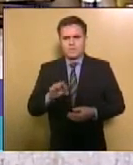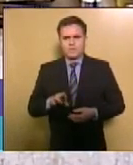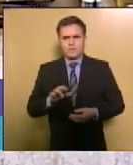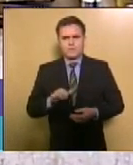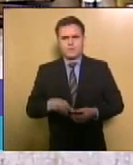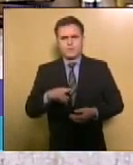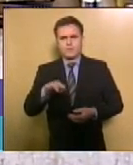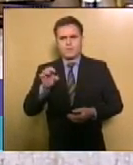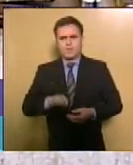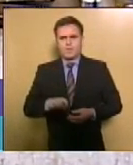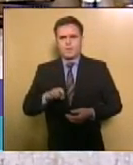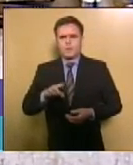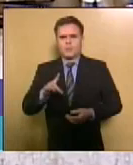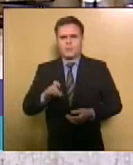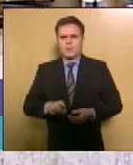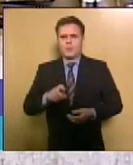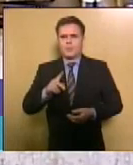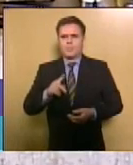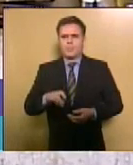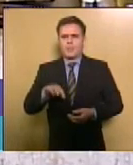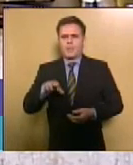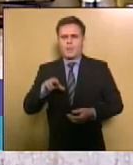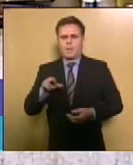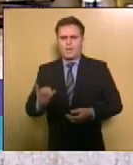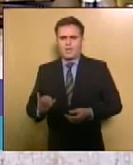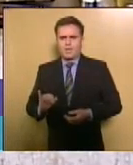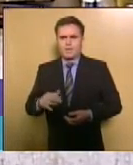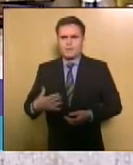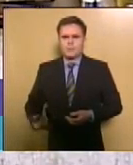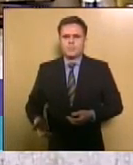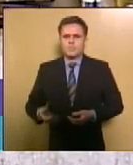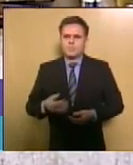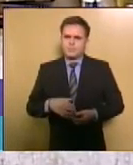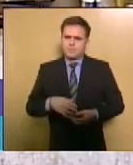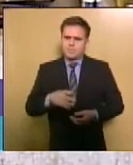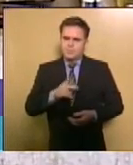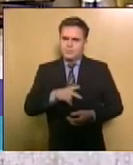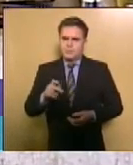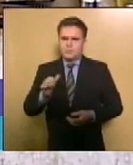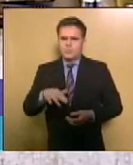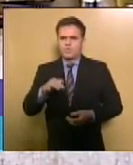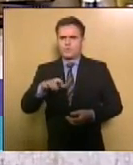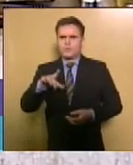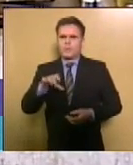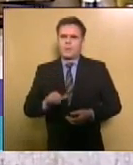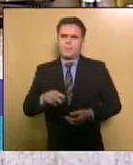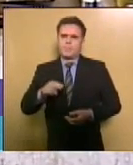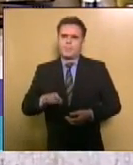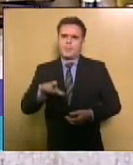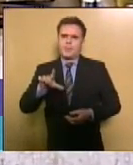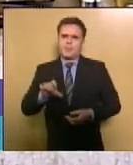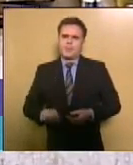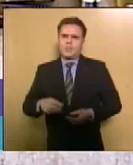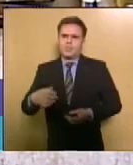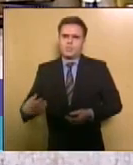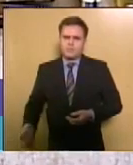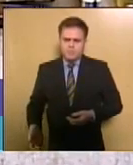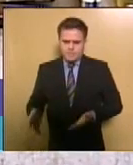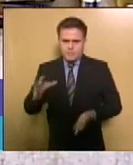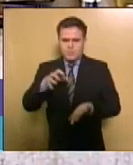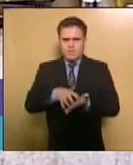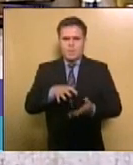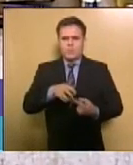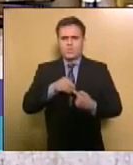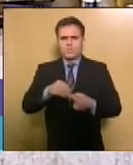de Pierre aqui presente também aessa Melo representando a Central Única dos Trabalhadores a